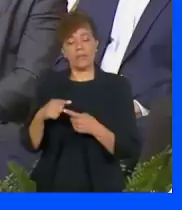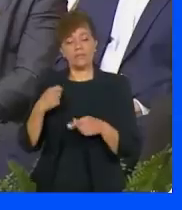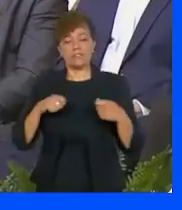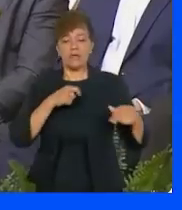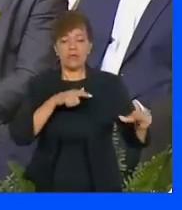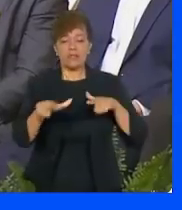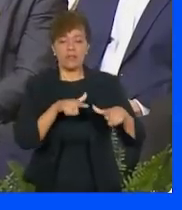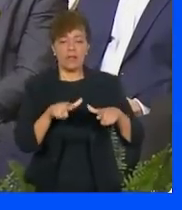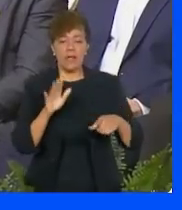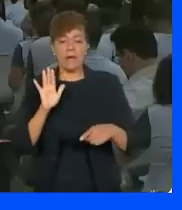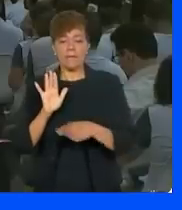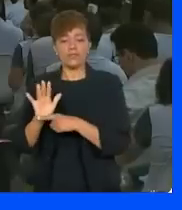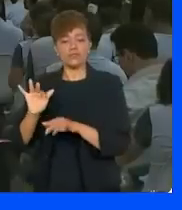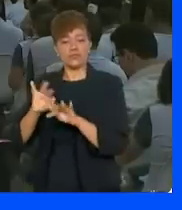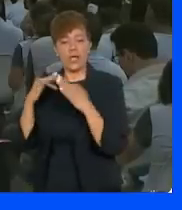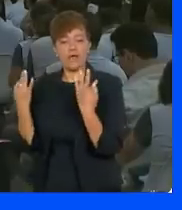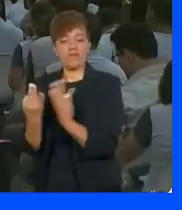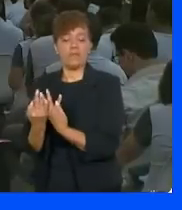familiar.